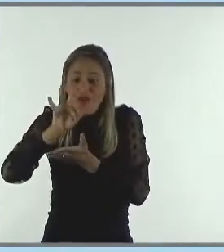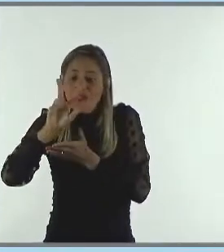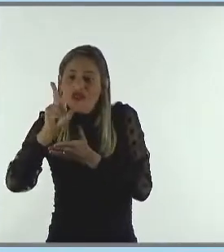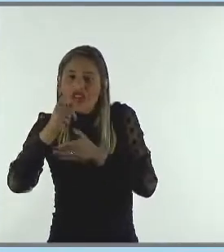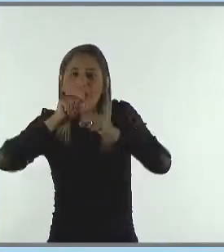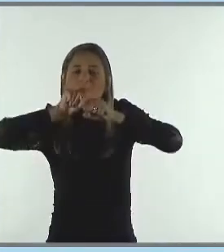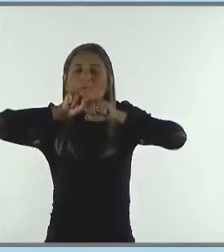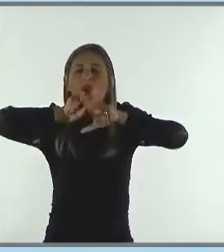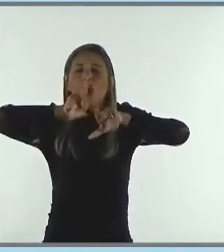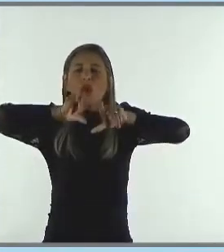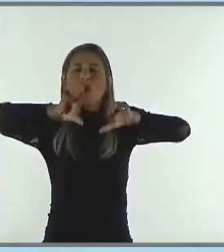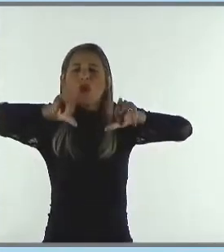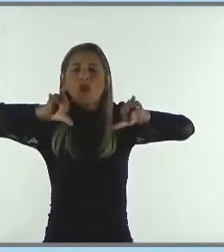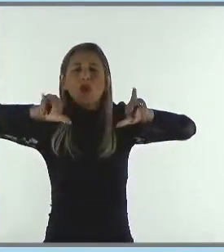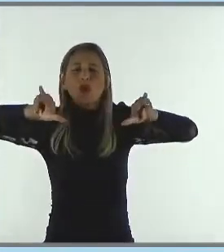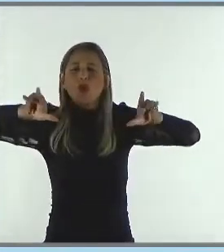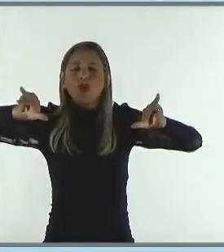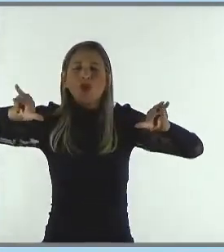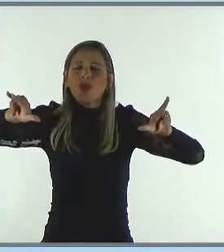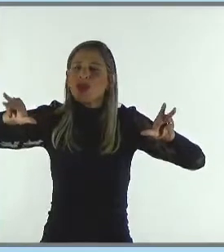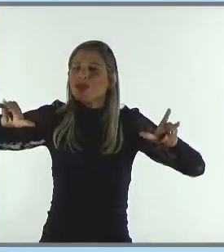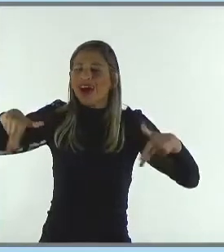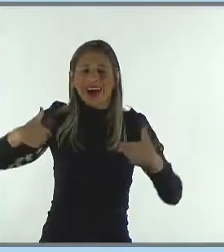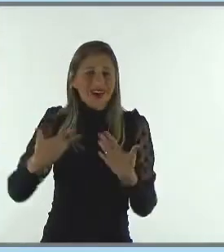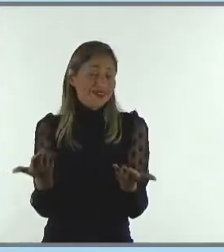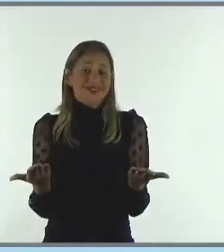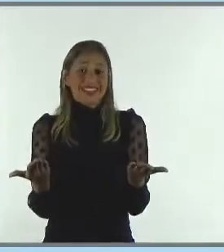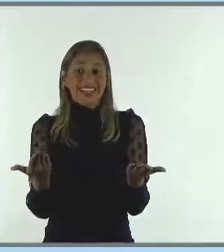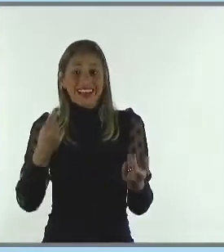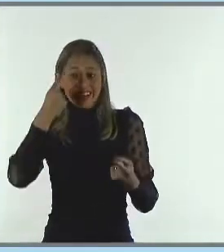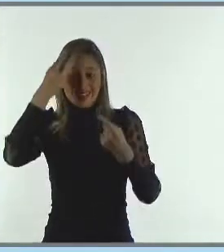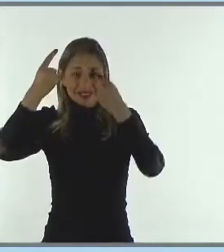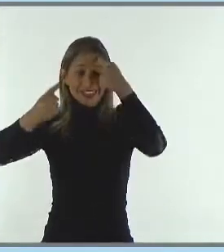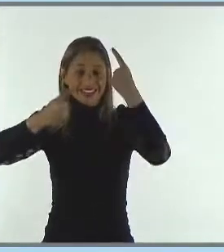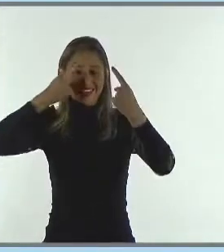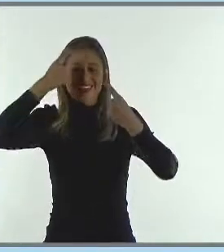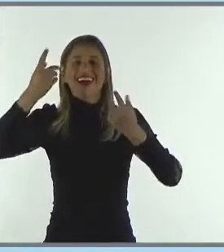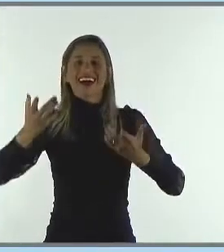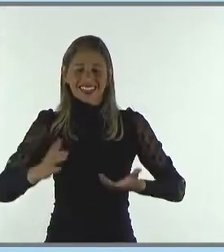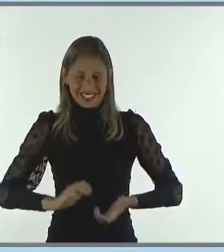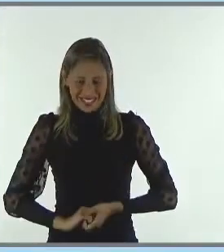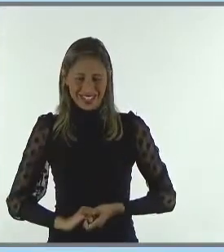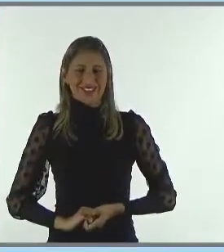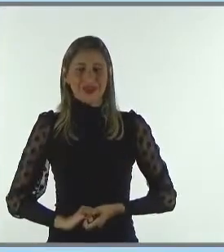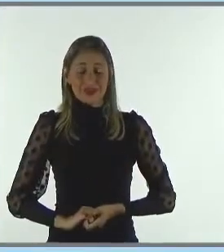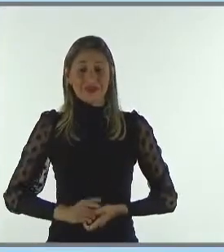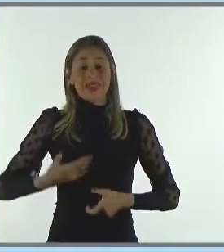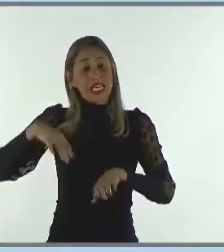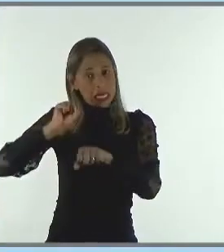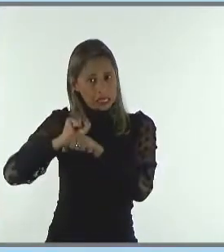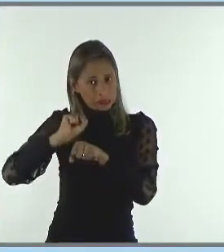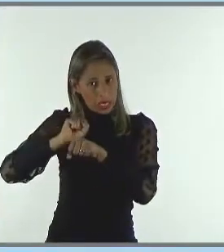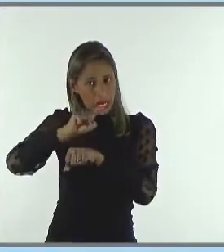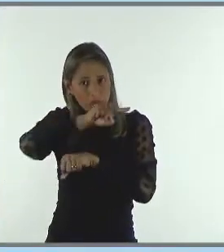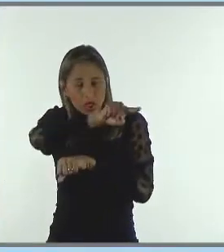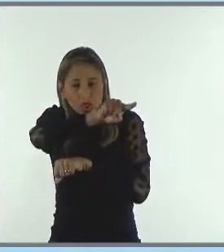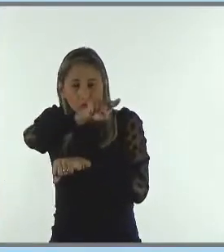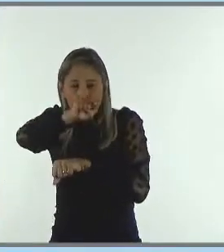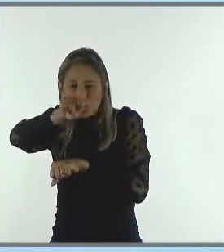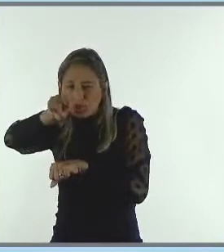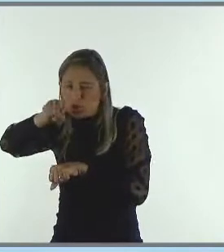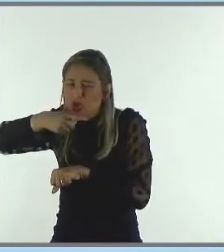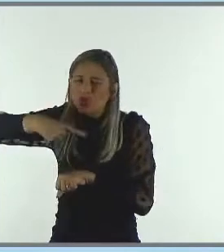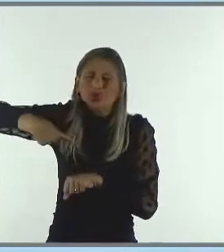plural, diverso, enfim, criativo, e esperamos que todos e todas